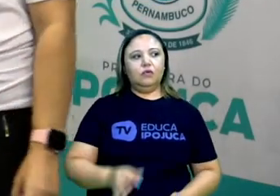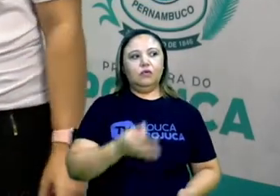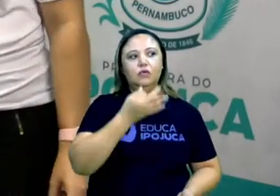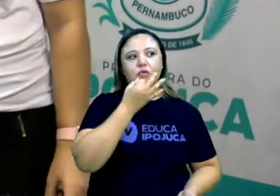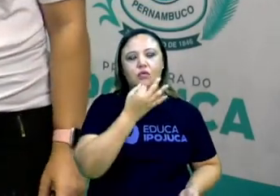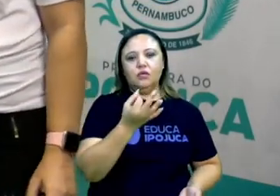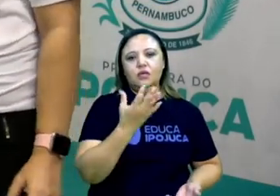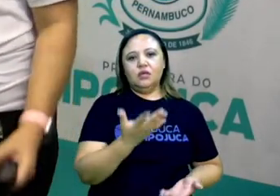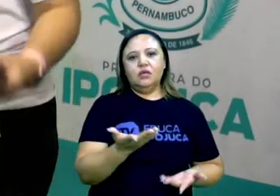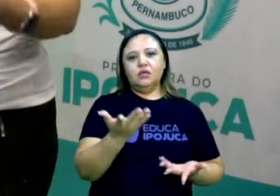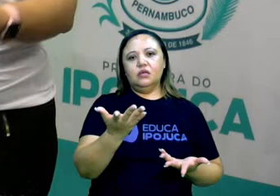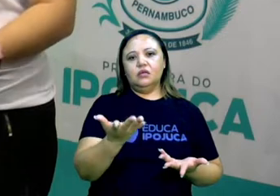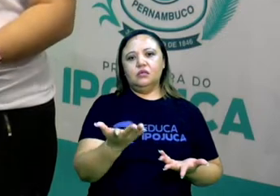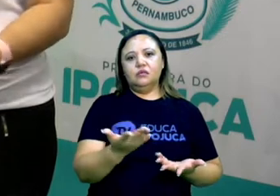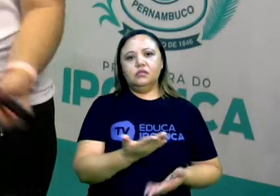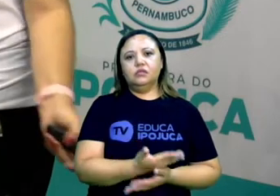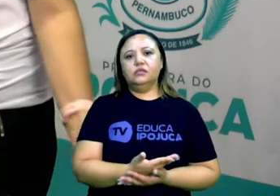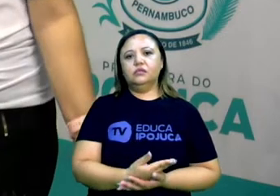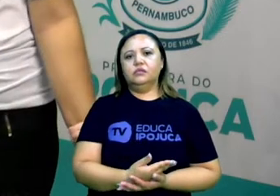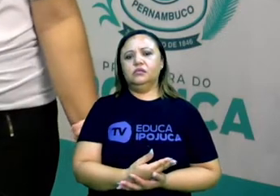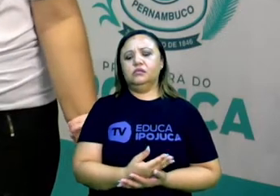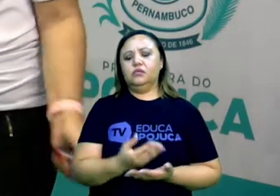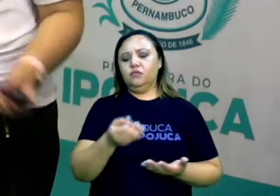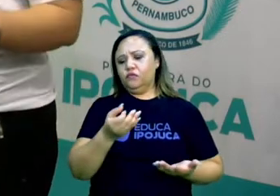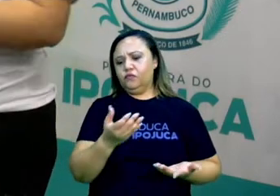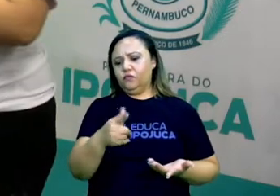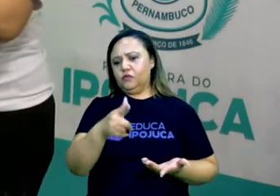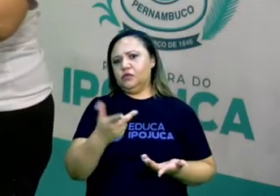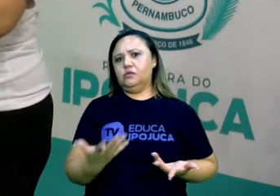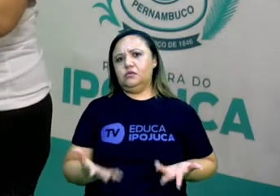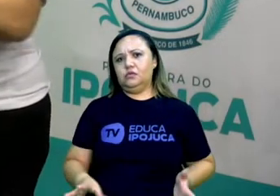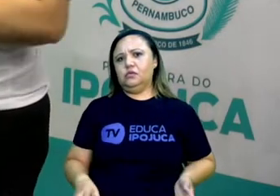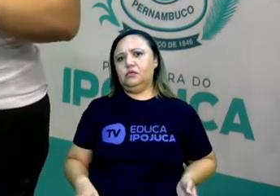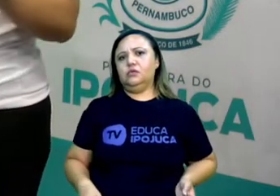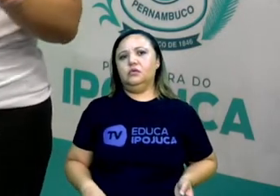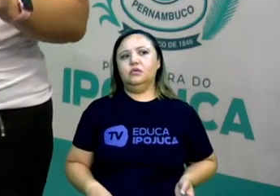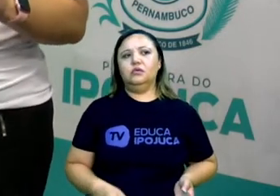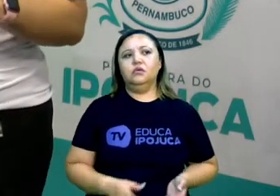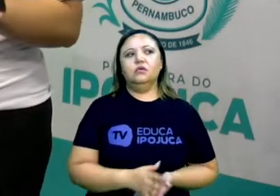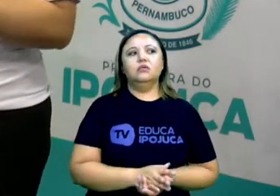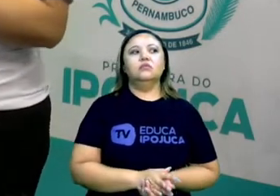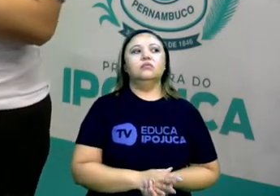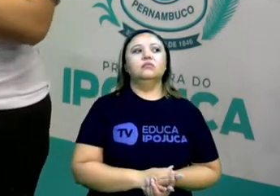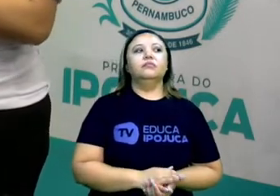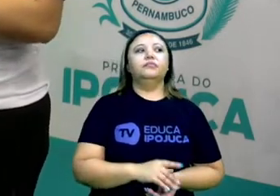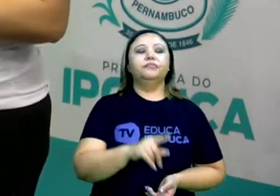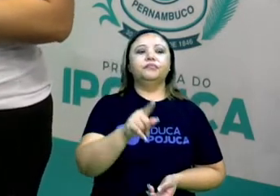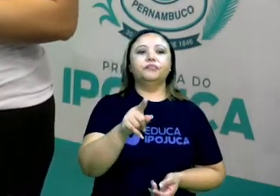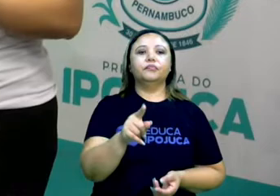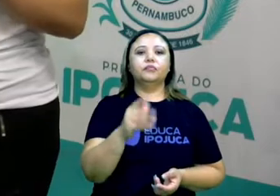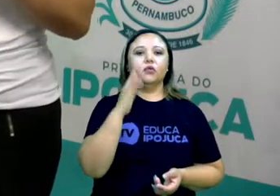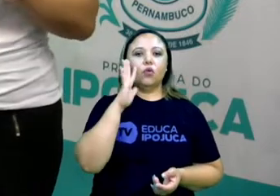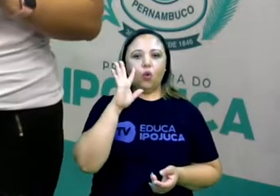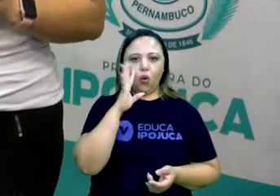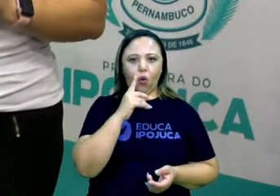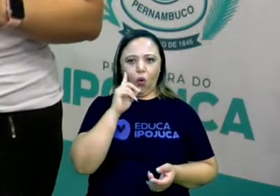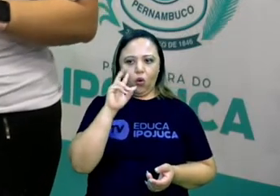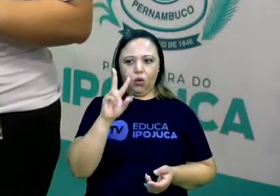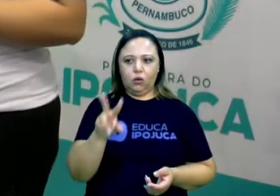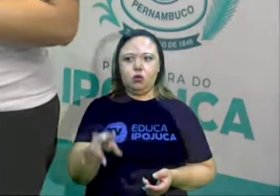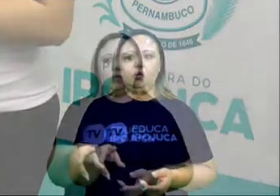aí, como assim, né? Como é que eu vou argumentar dessa forma? Vamos analisar aqui. Reparem que